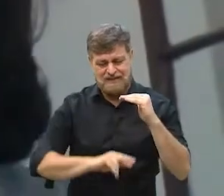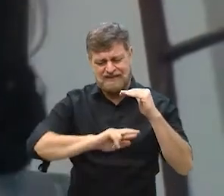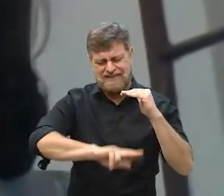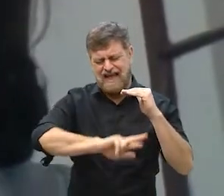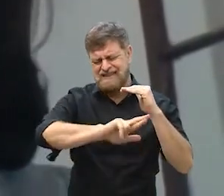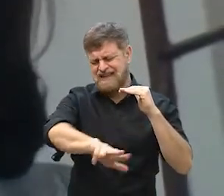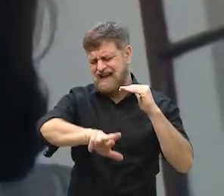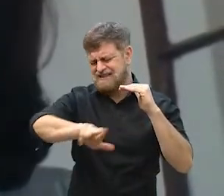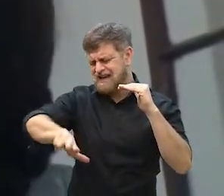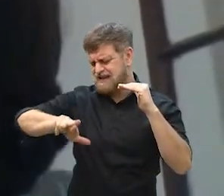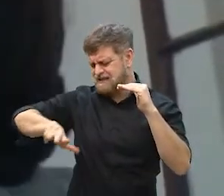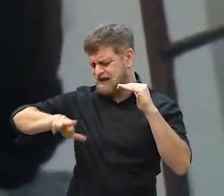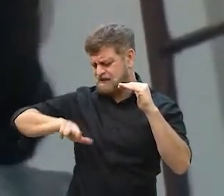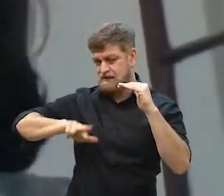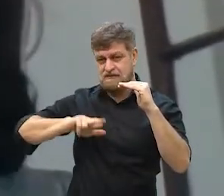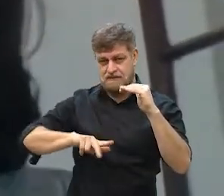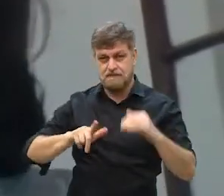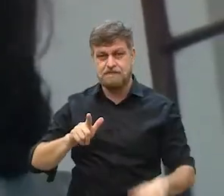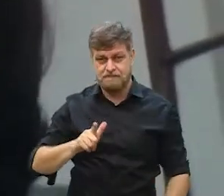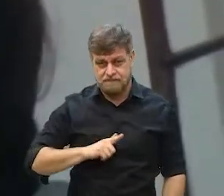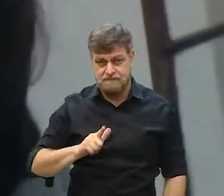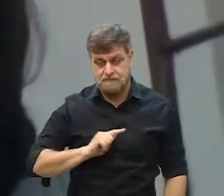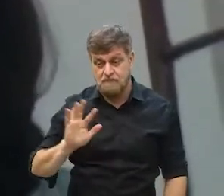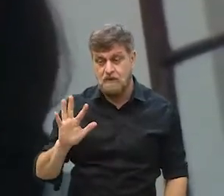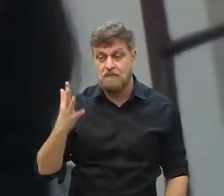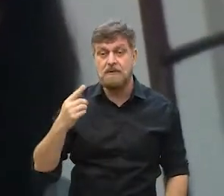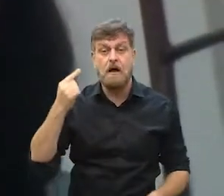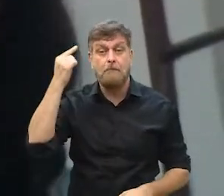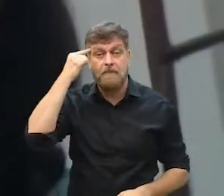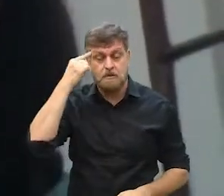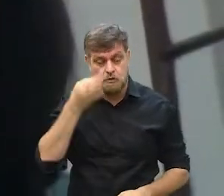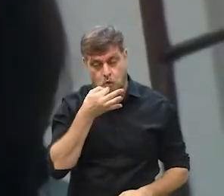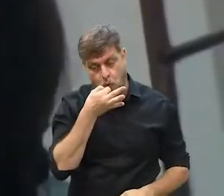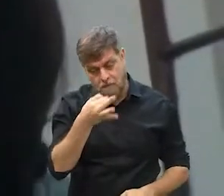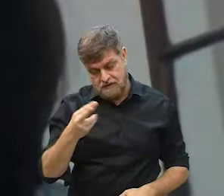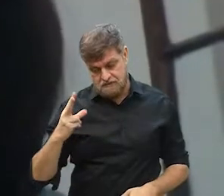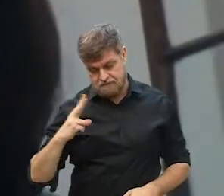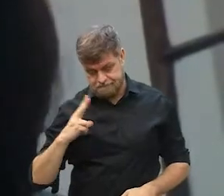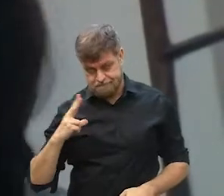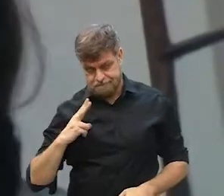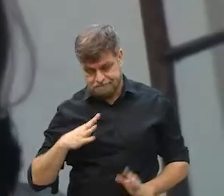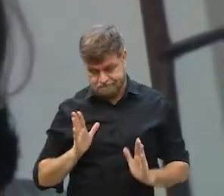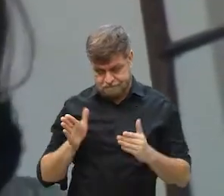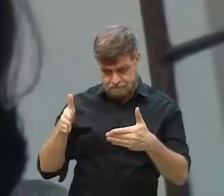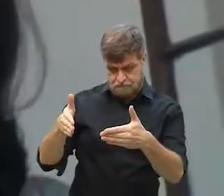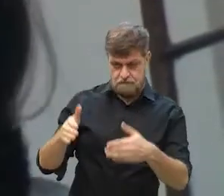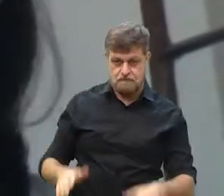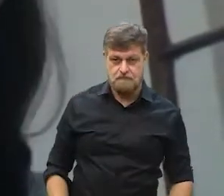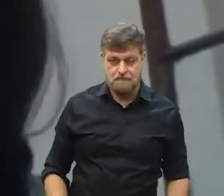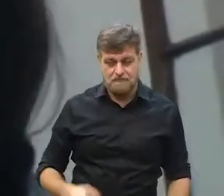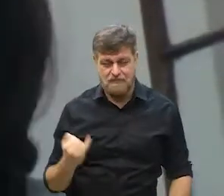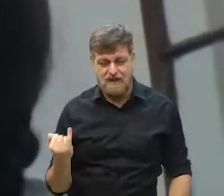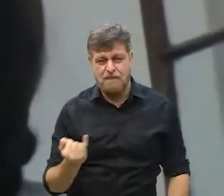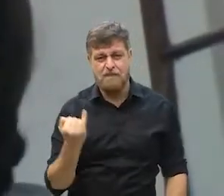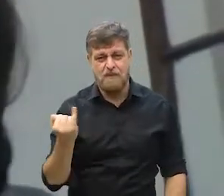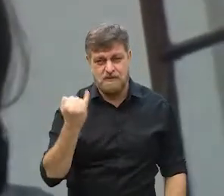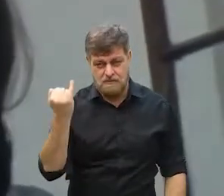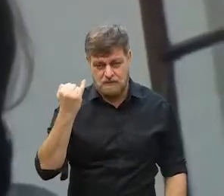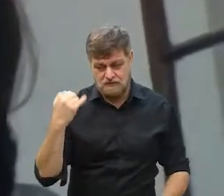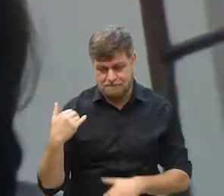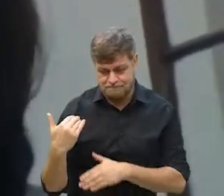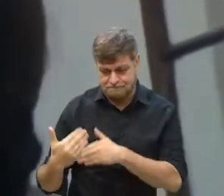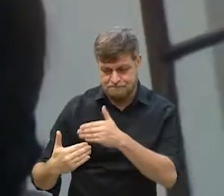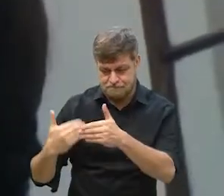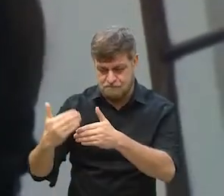dentro do mesmo espaço, do mesmo tempo. O que eu penso com relação a isso? Um passo muito importante, e